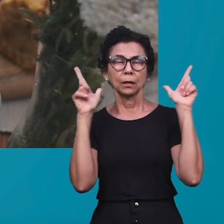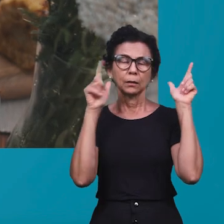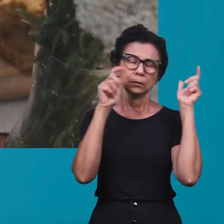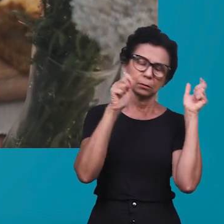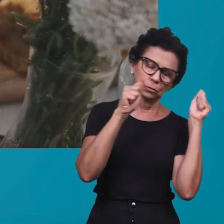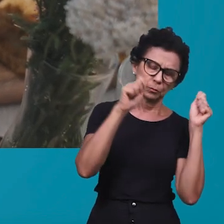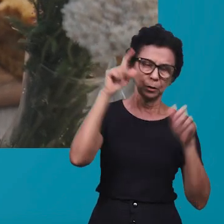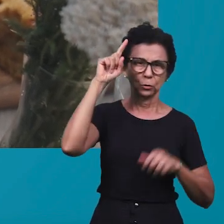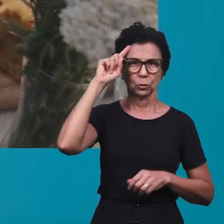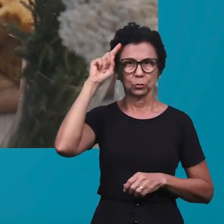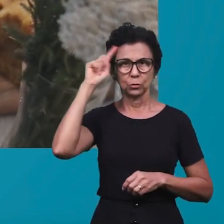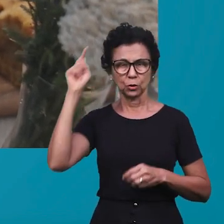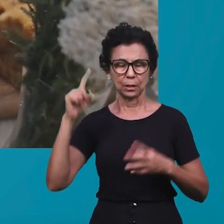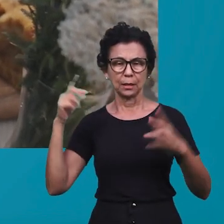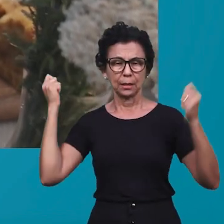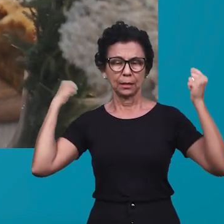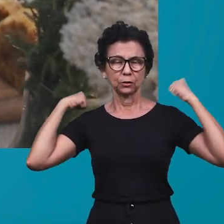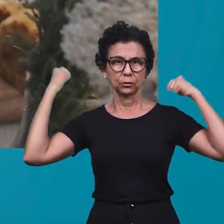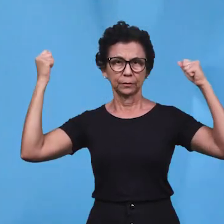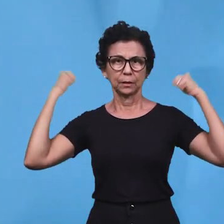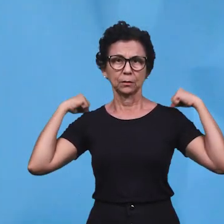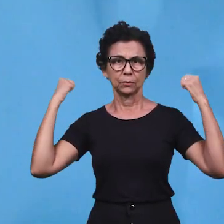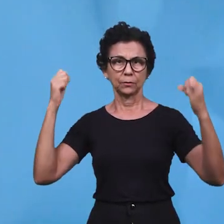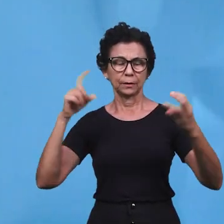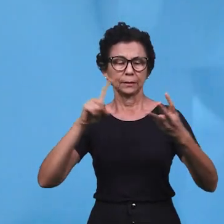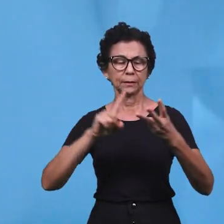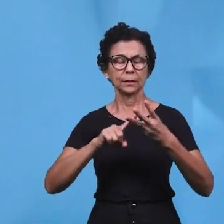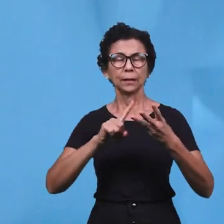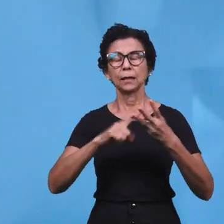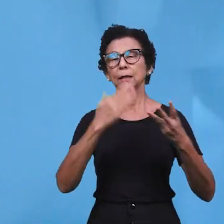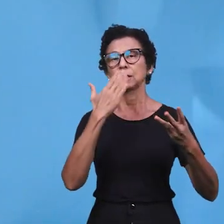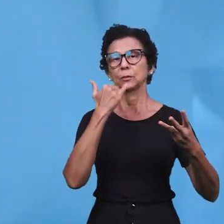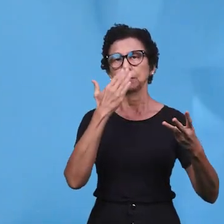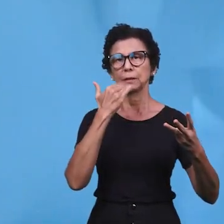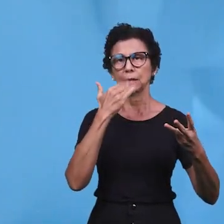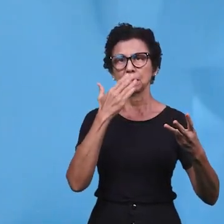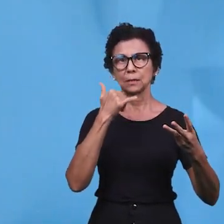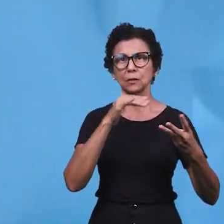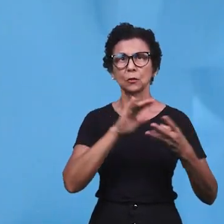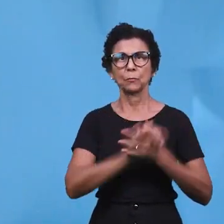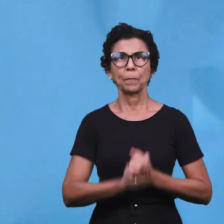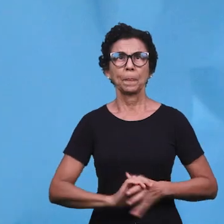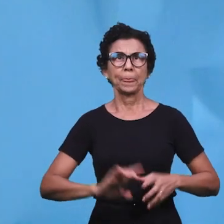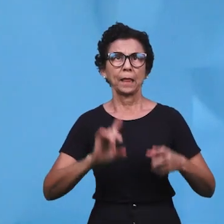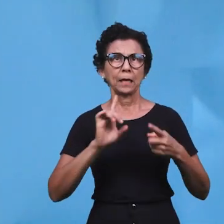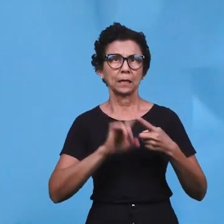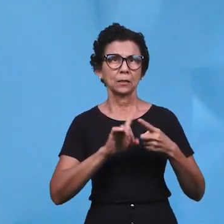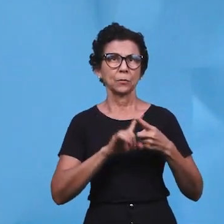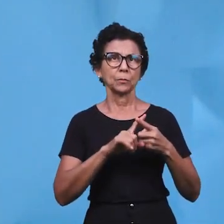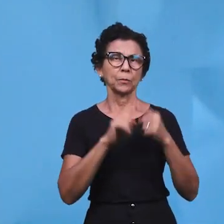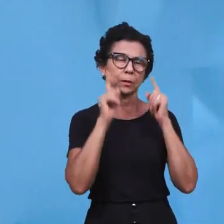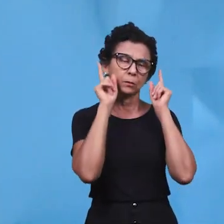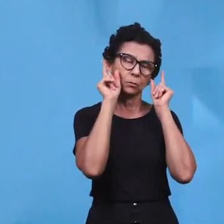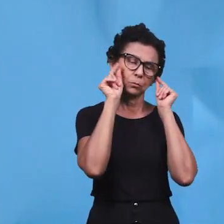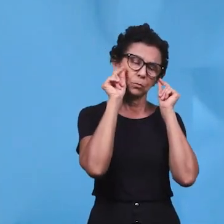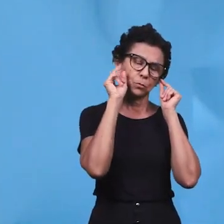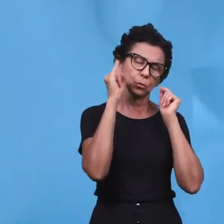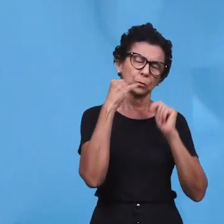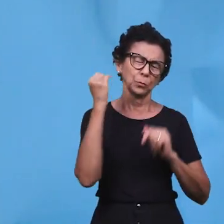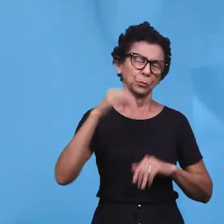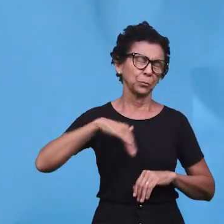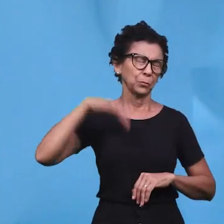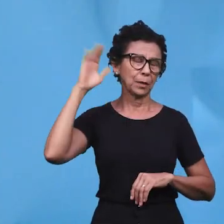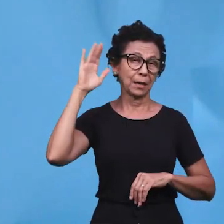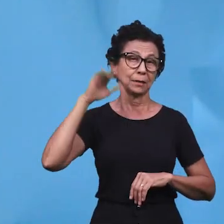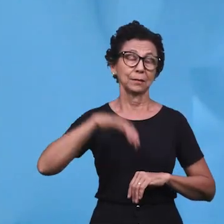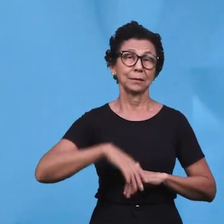alimentação. Desses três fatores que influenciam o ciclo sono-vigília, que é o sono, é o mais importante